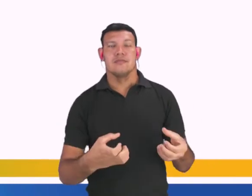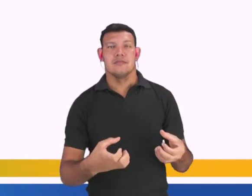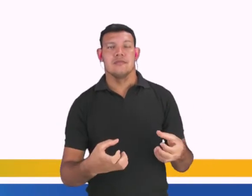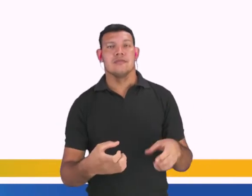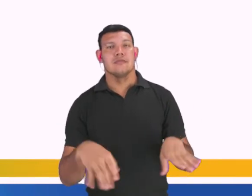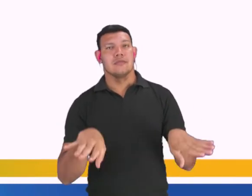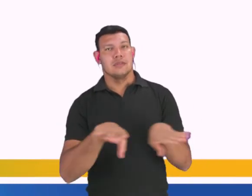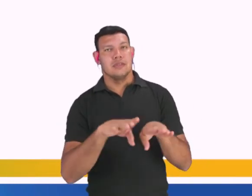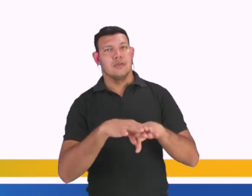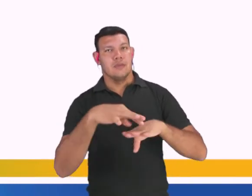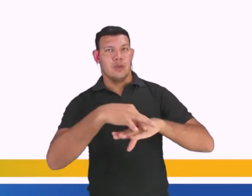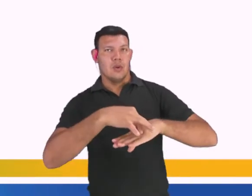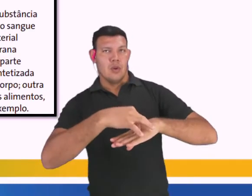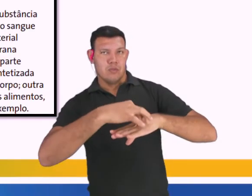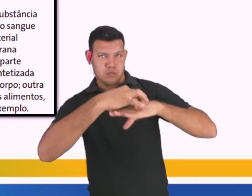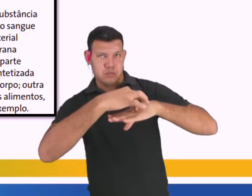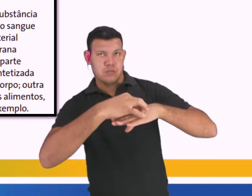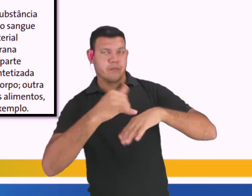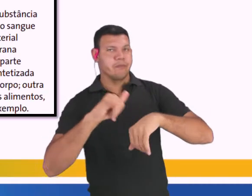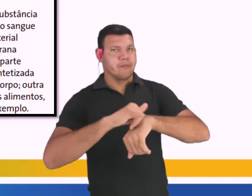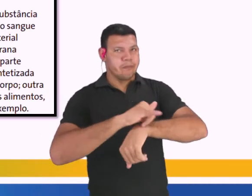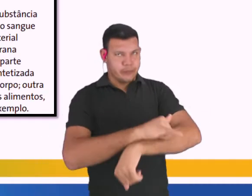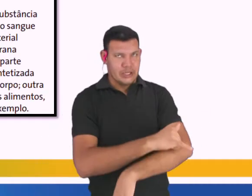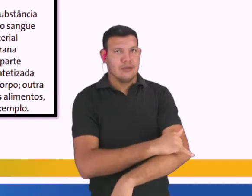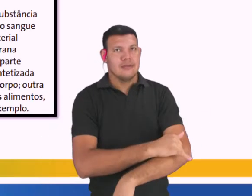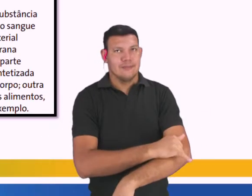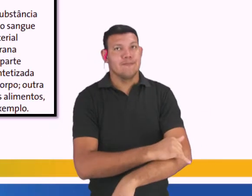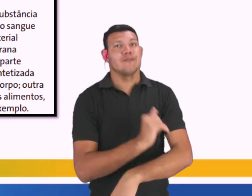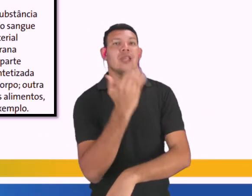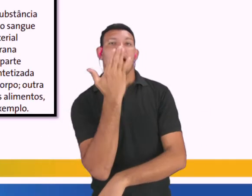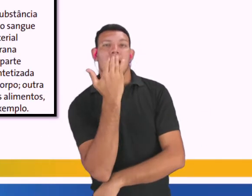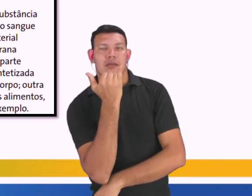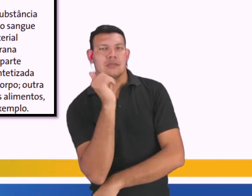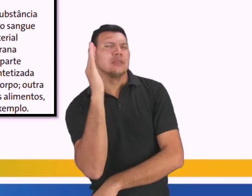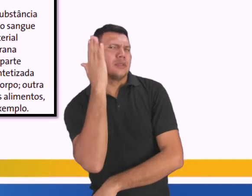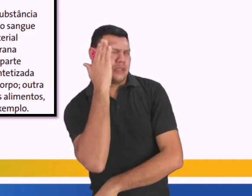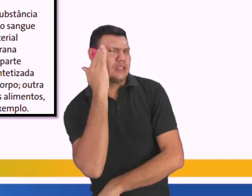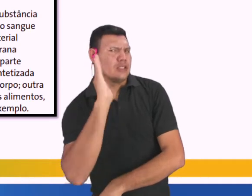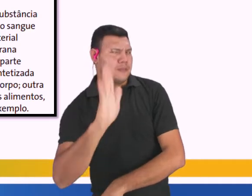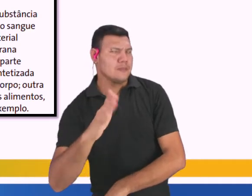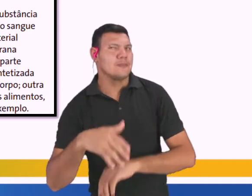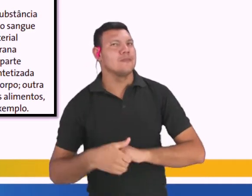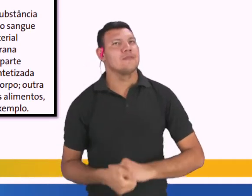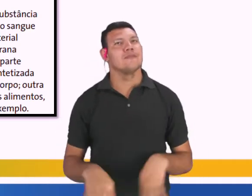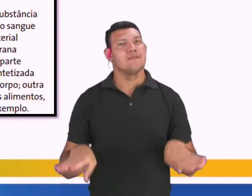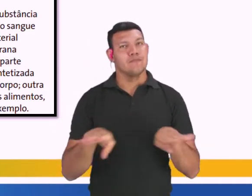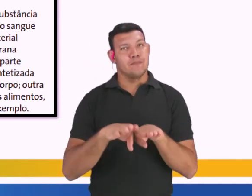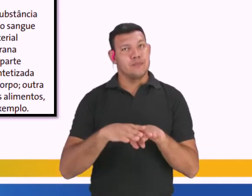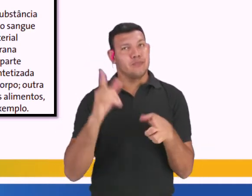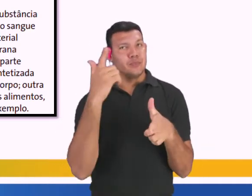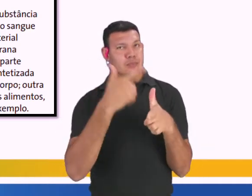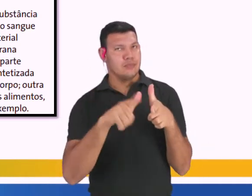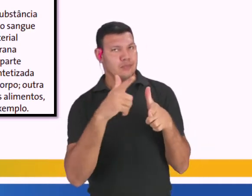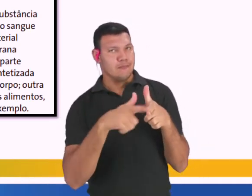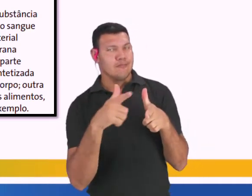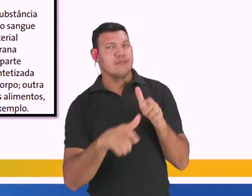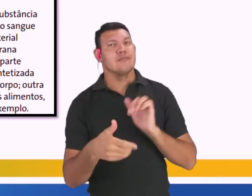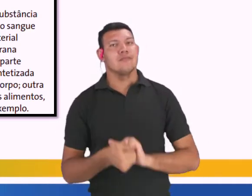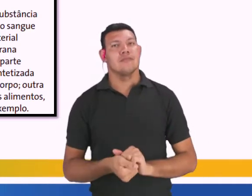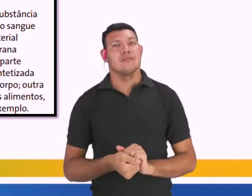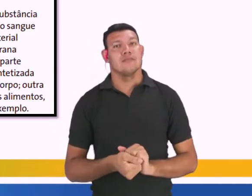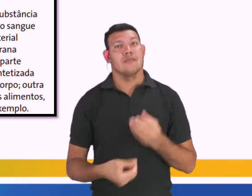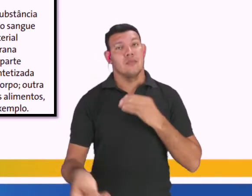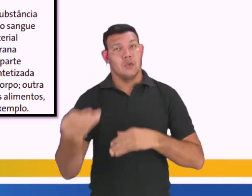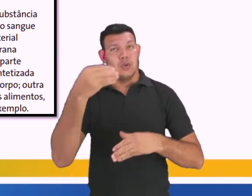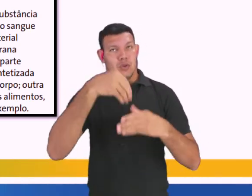como vocês devem saber através da alimentação. Nós temos uma grande problemática aí na bioquímica, que é a